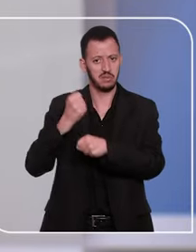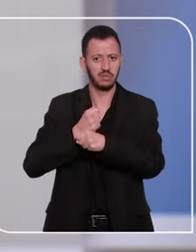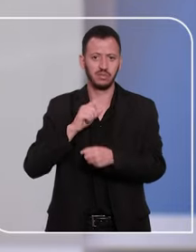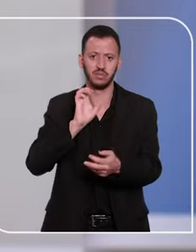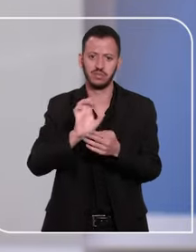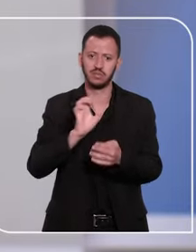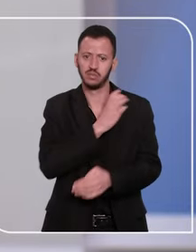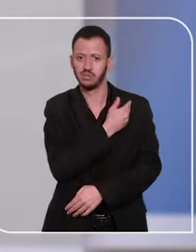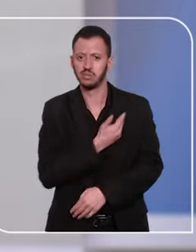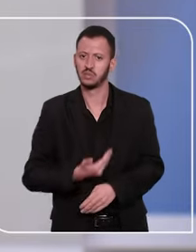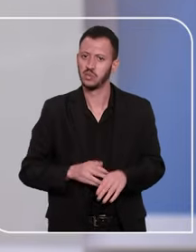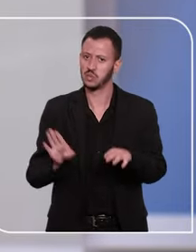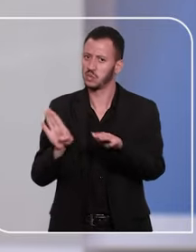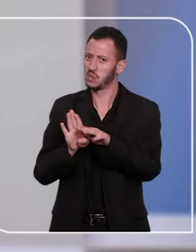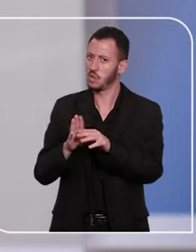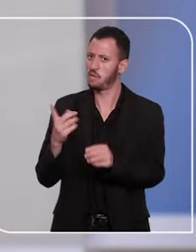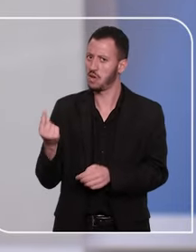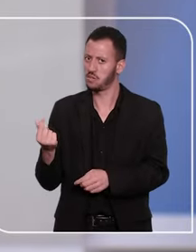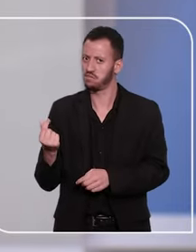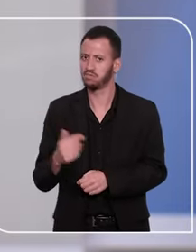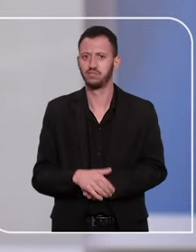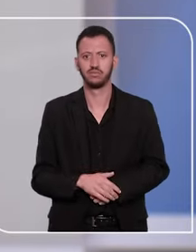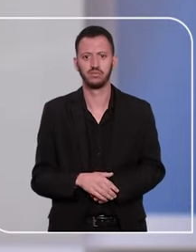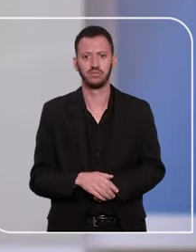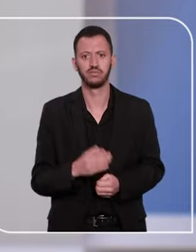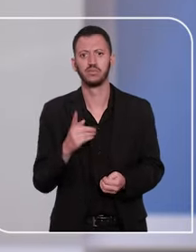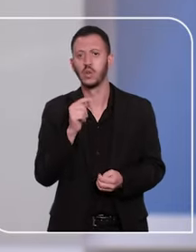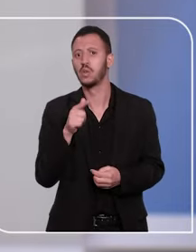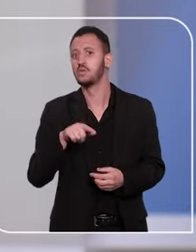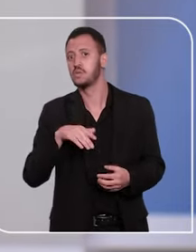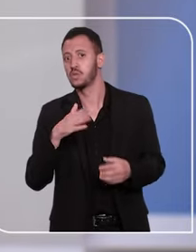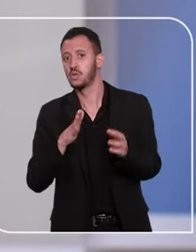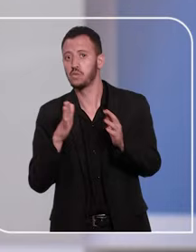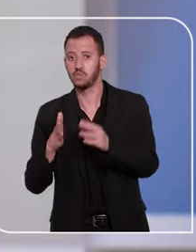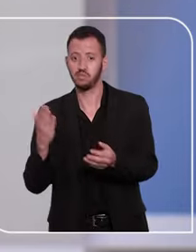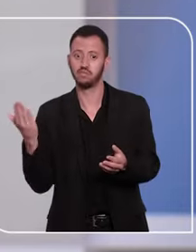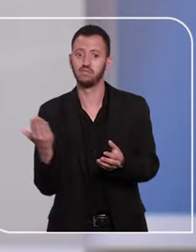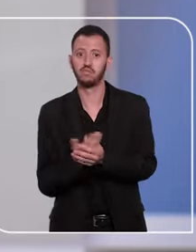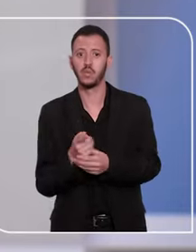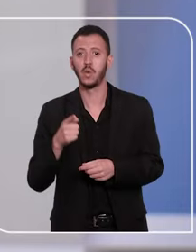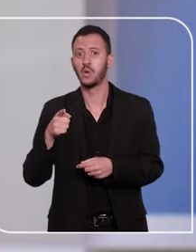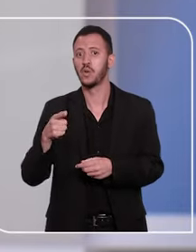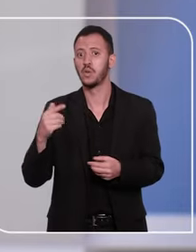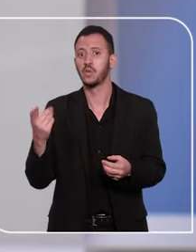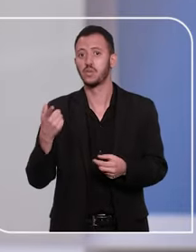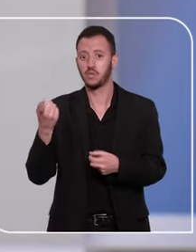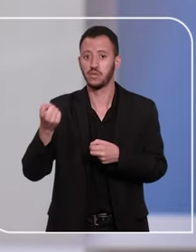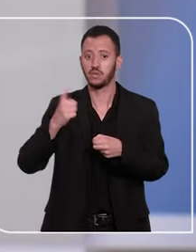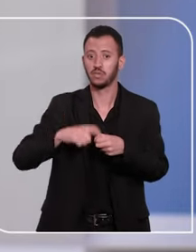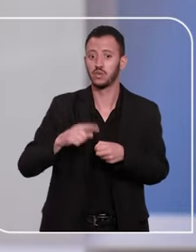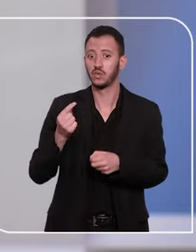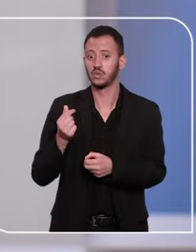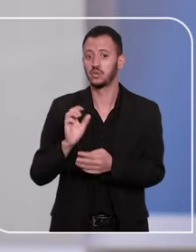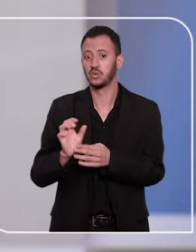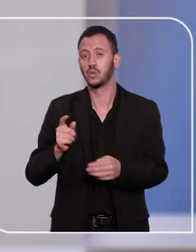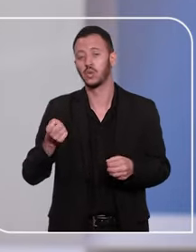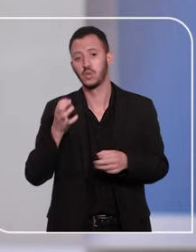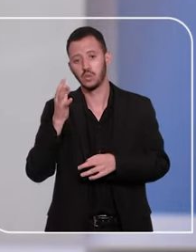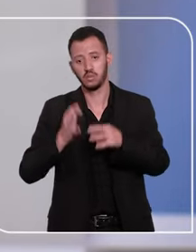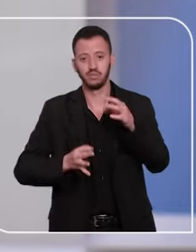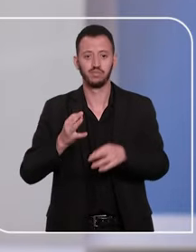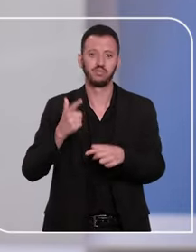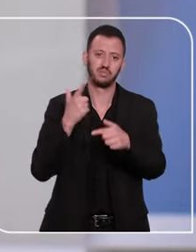tentando receber esse valor e no meio um processo de recuperação judicial a segunda sessão do